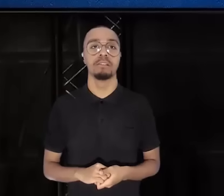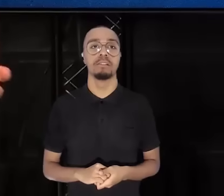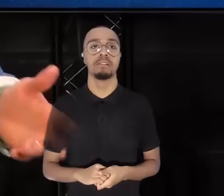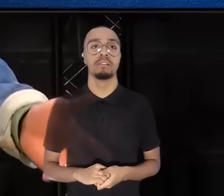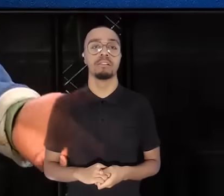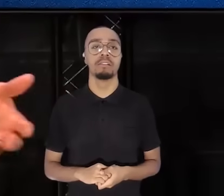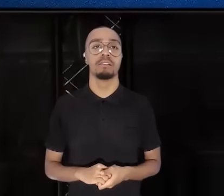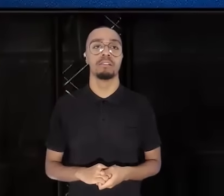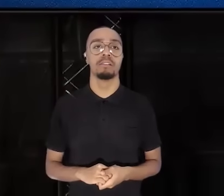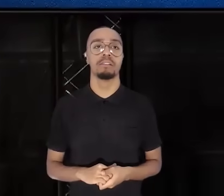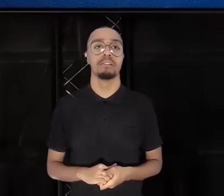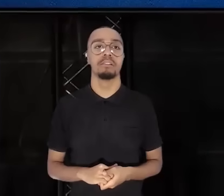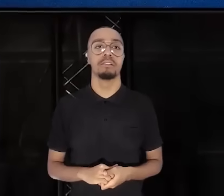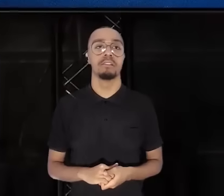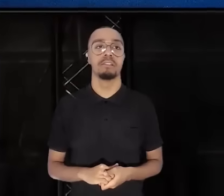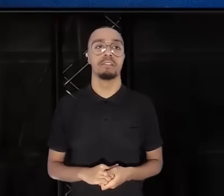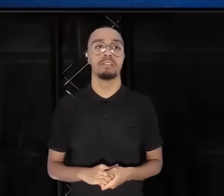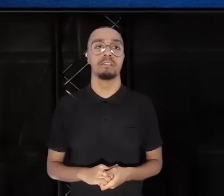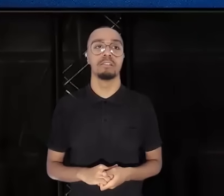Davi